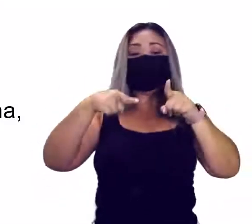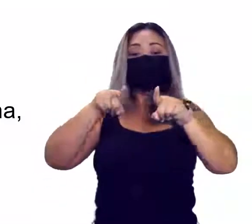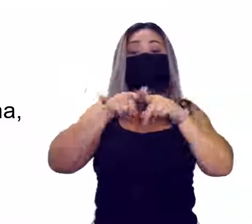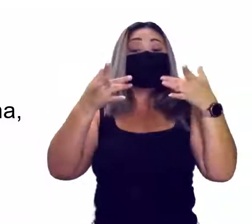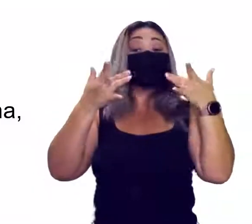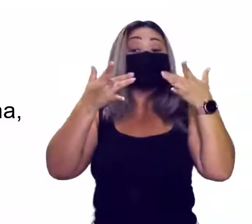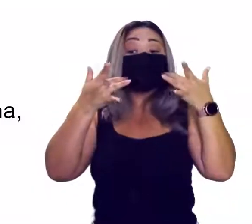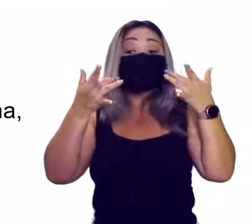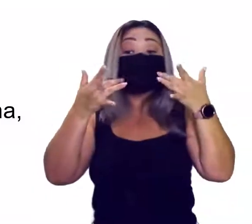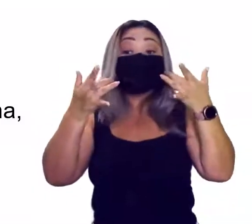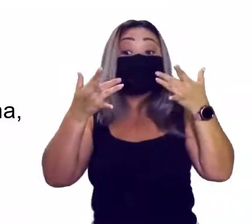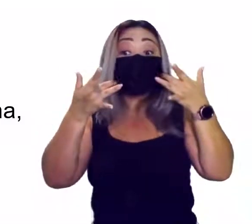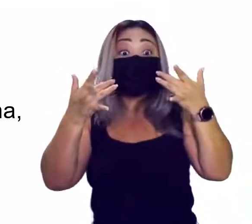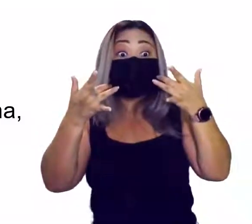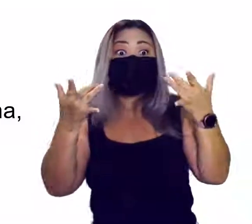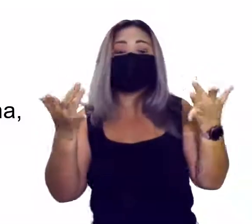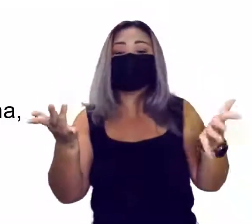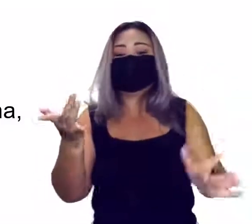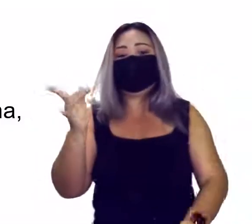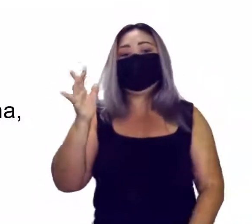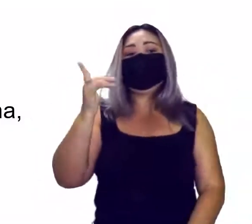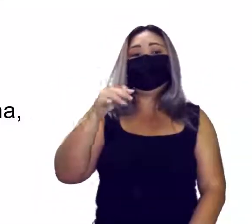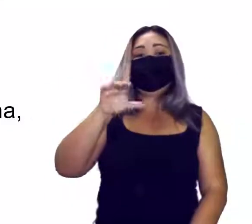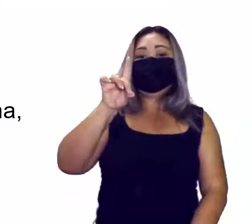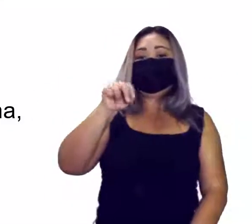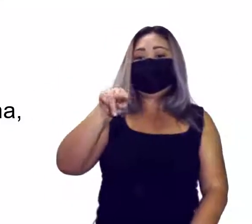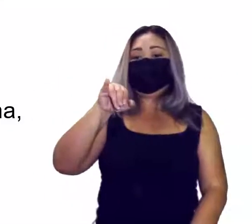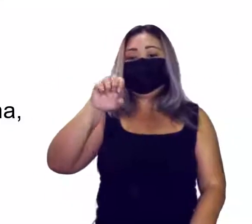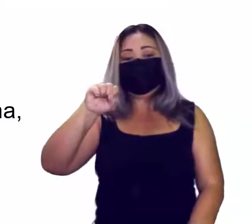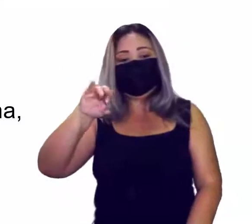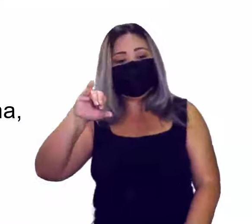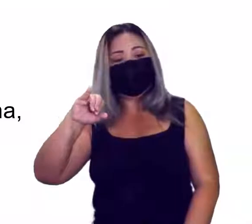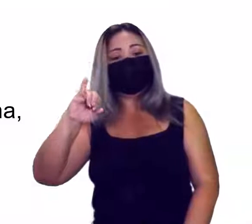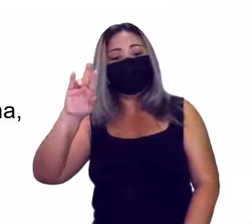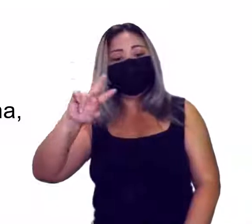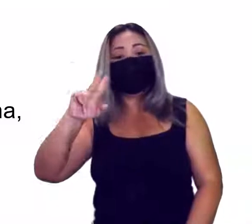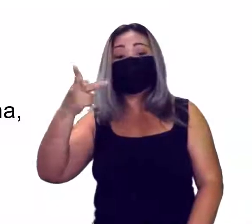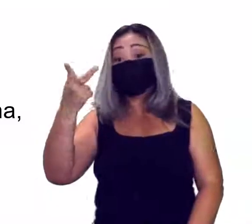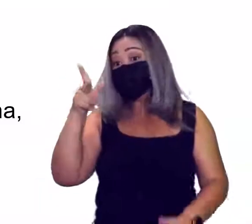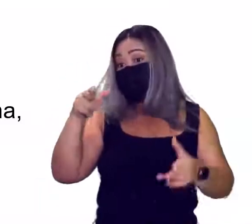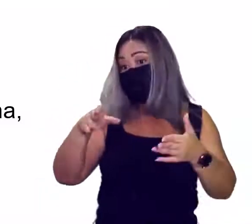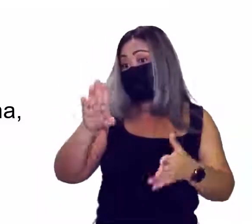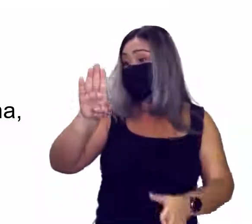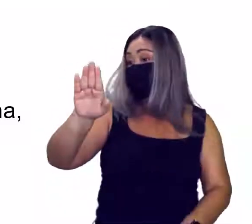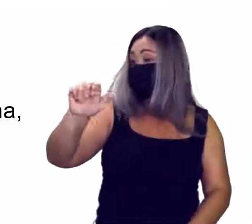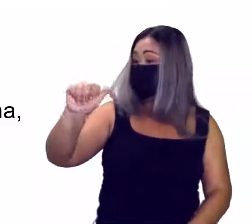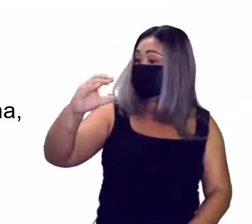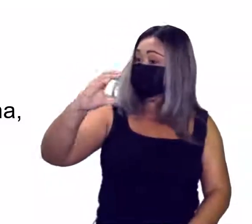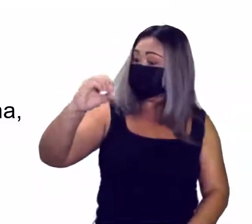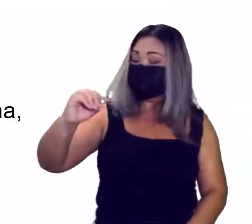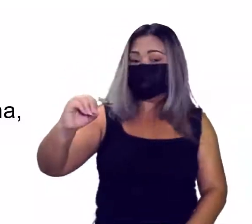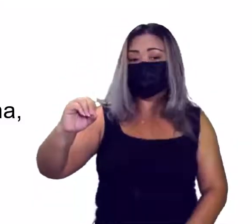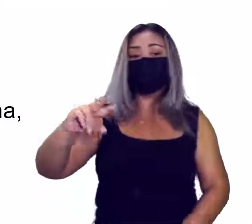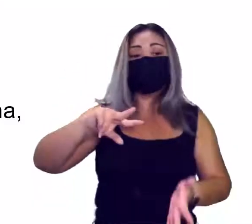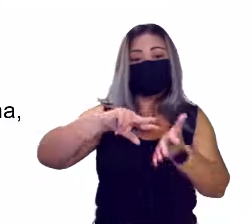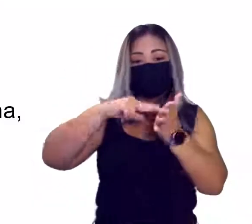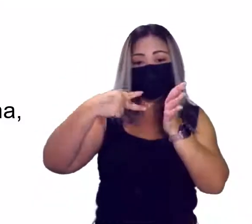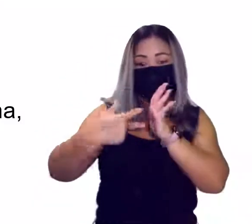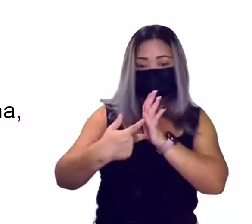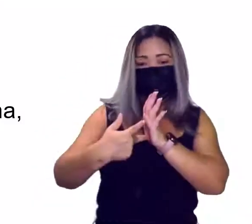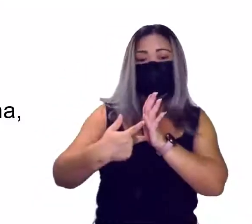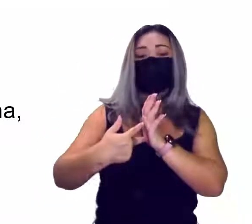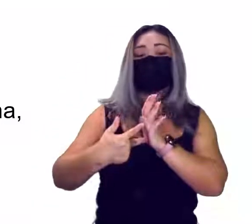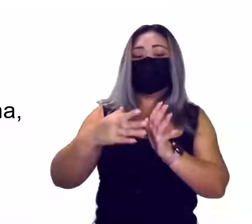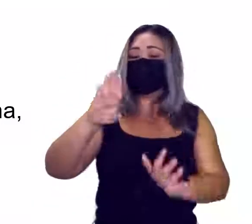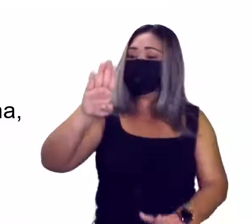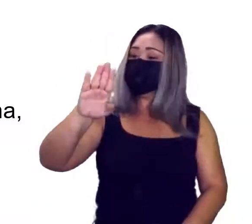Ele influenciava, né? Dionísio, identificado como Baco, né? Essa palavra também é conhecida como